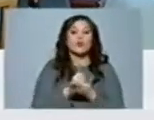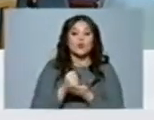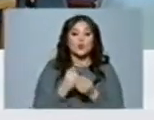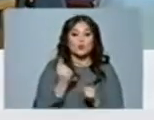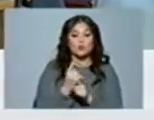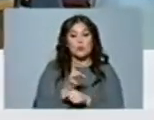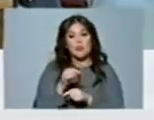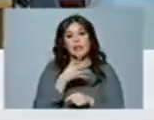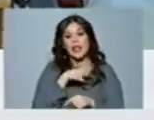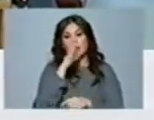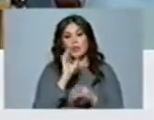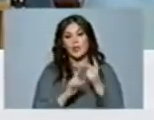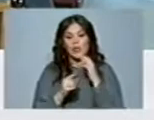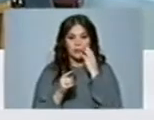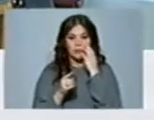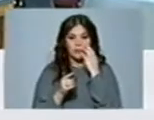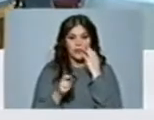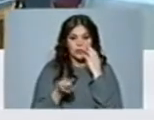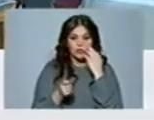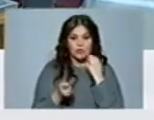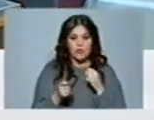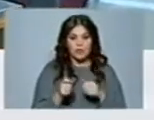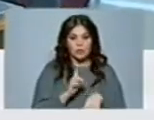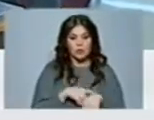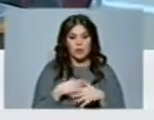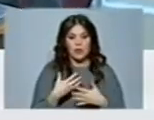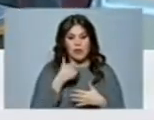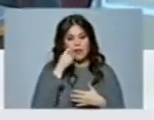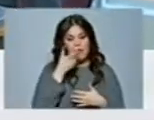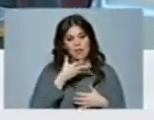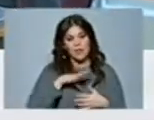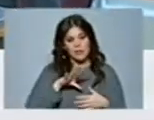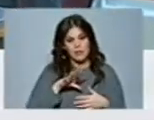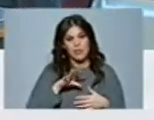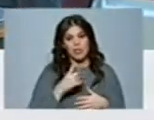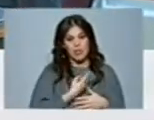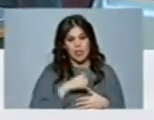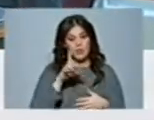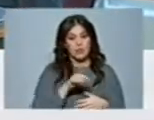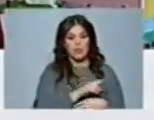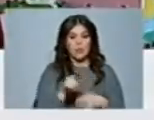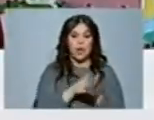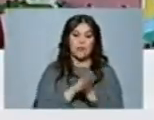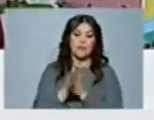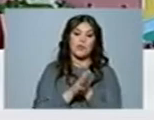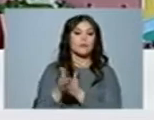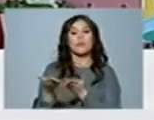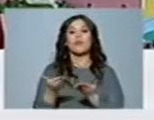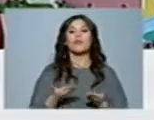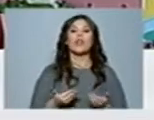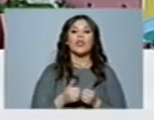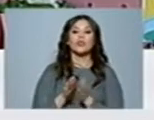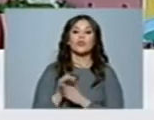Para também dizer que na escola, em Chaves, neste momento, quem quiser e devem, aproveito para vos convidar a irem lá